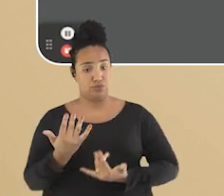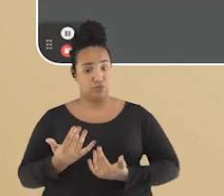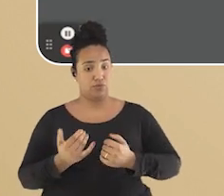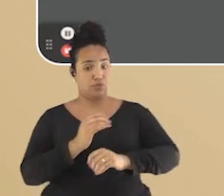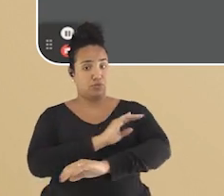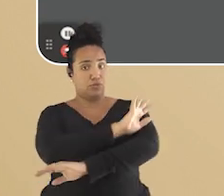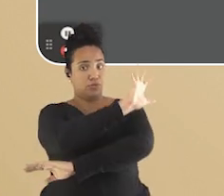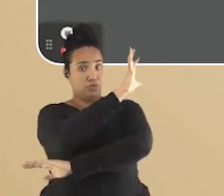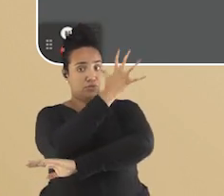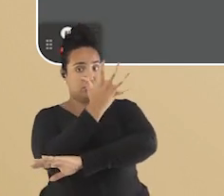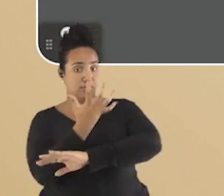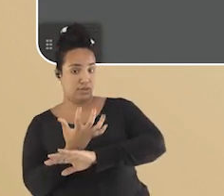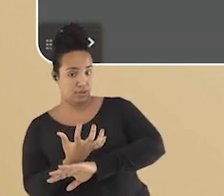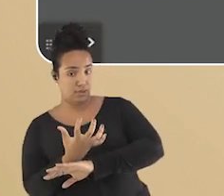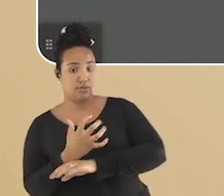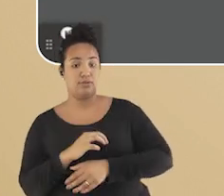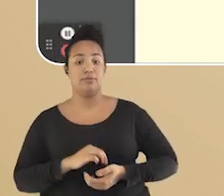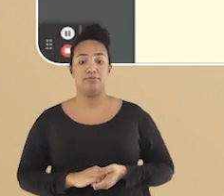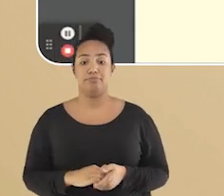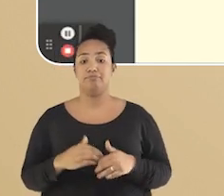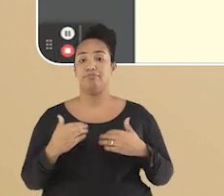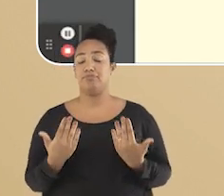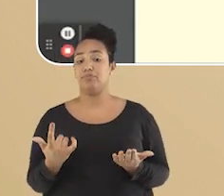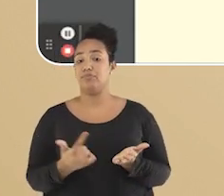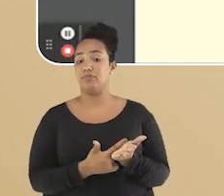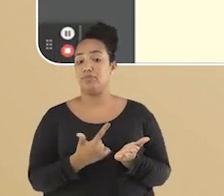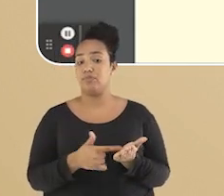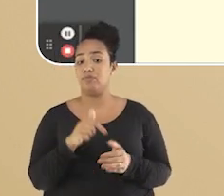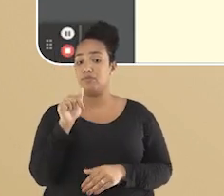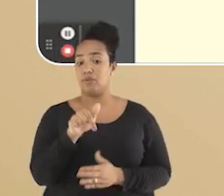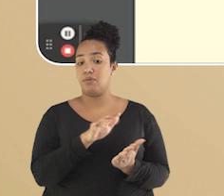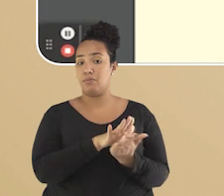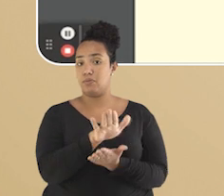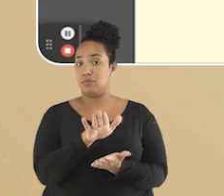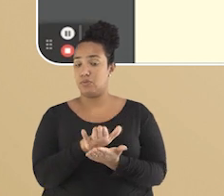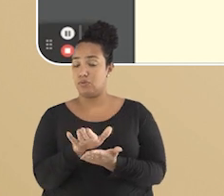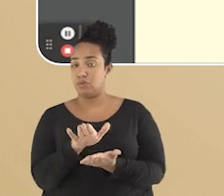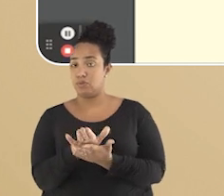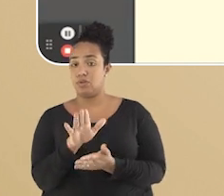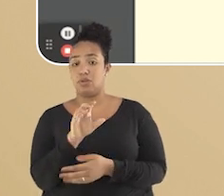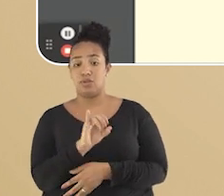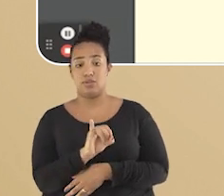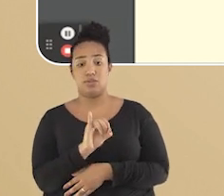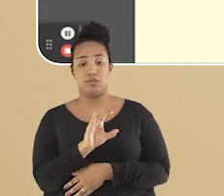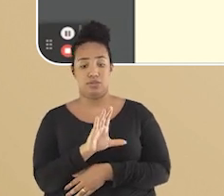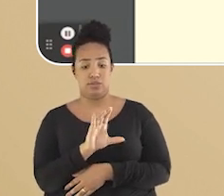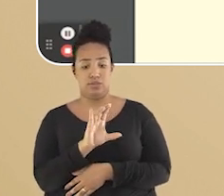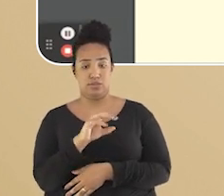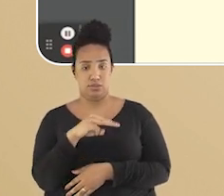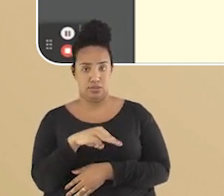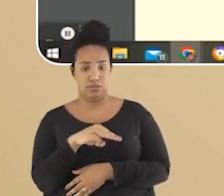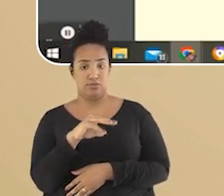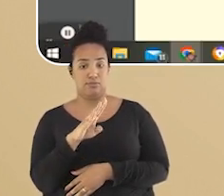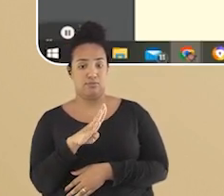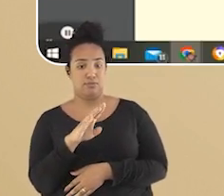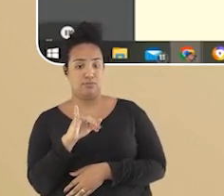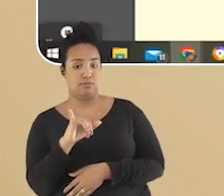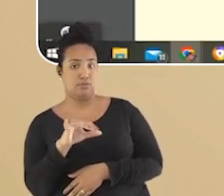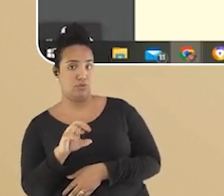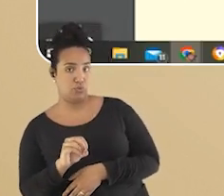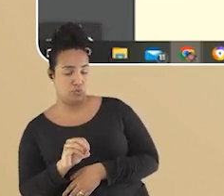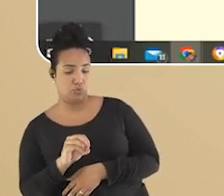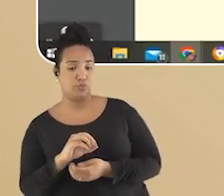Fogo e o Cerrado. Esse livro ele foi produzido pela ICMBio e os